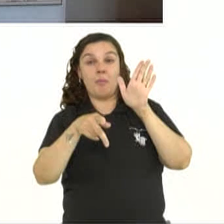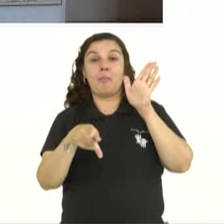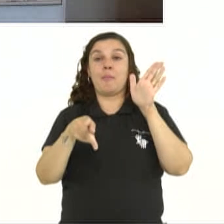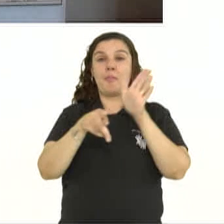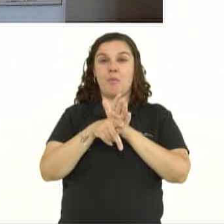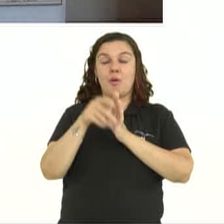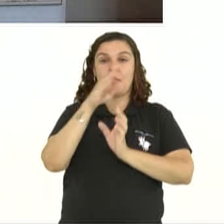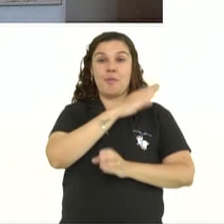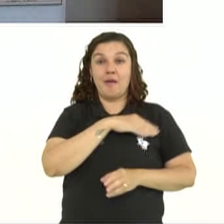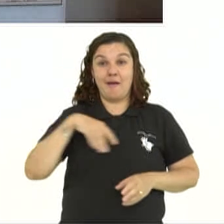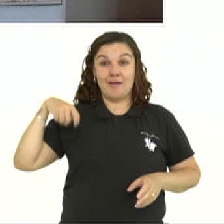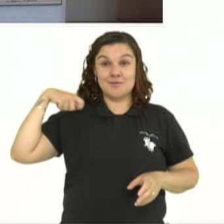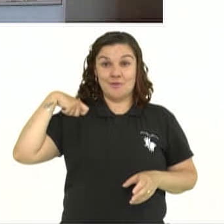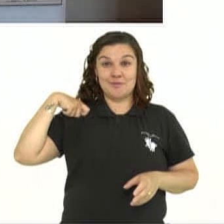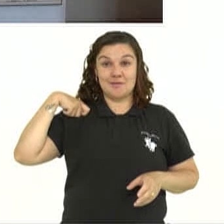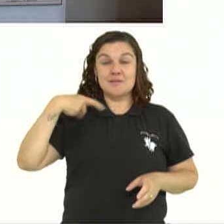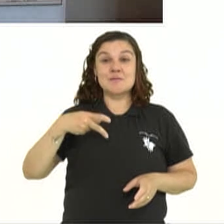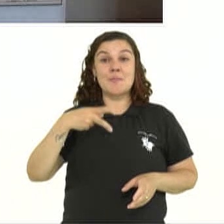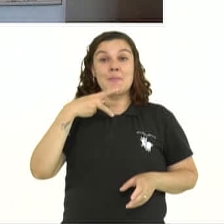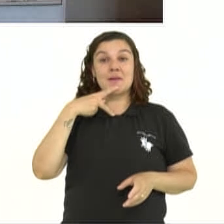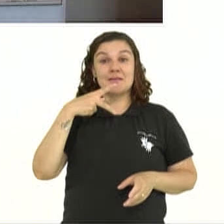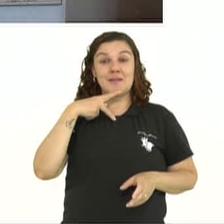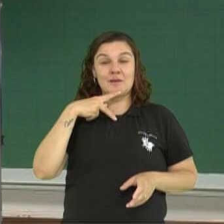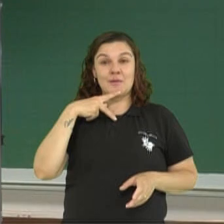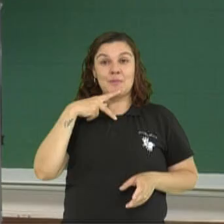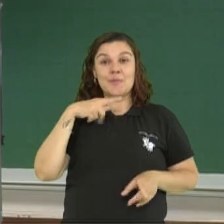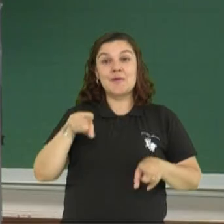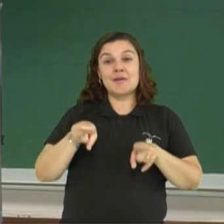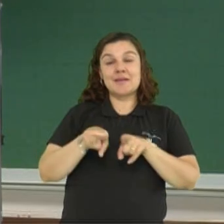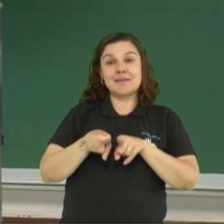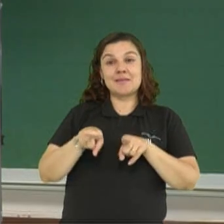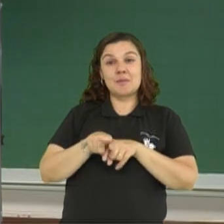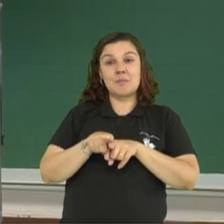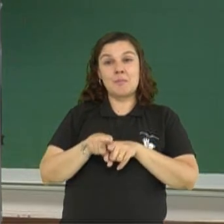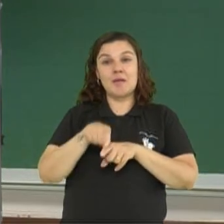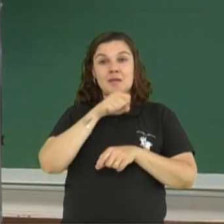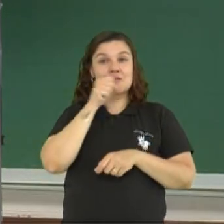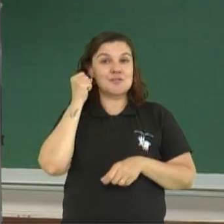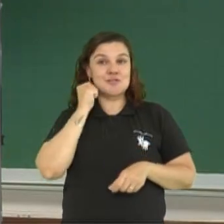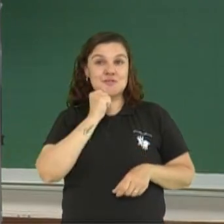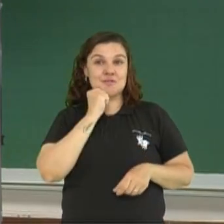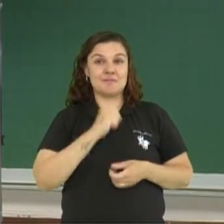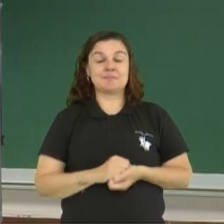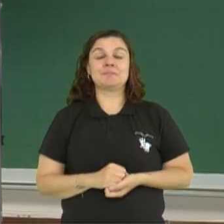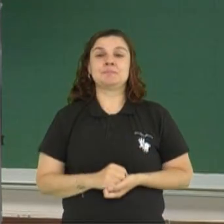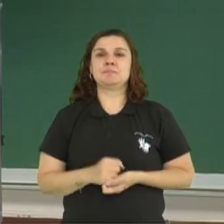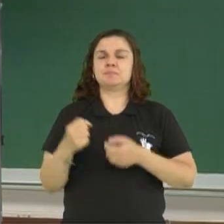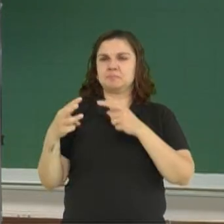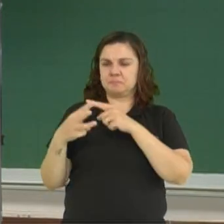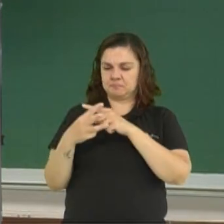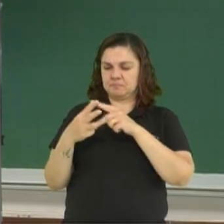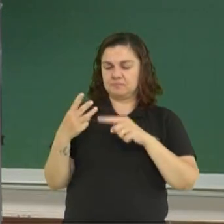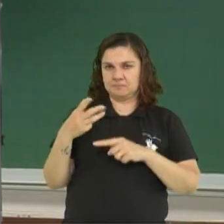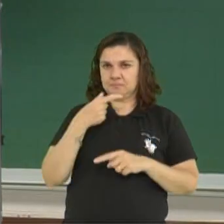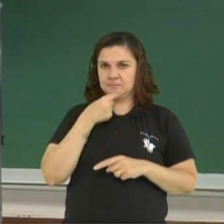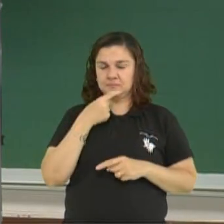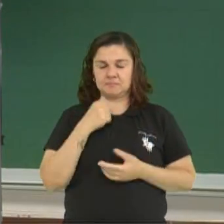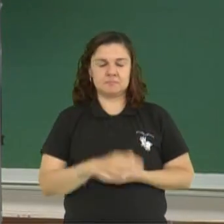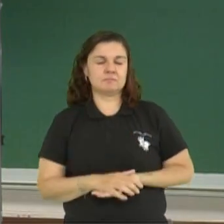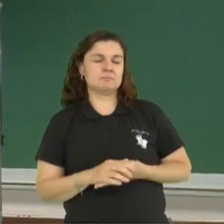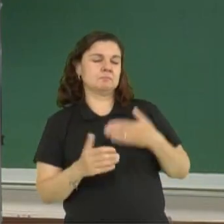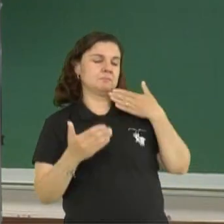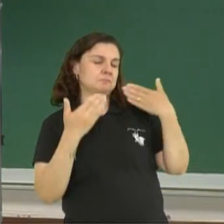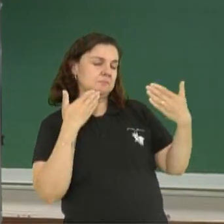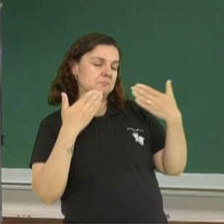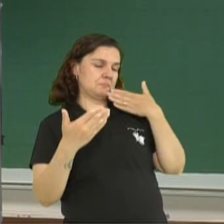Aristóteles, Platão e Sócrates. O que acontece, gente? Esses 3 homens estavam